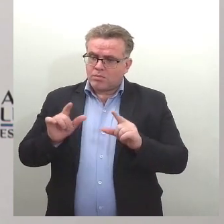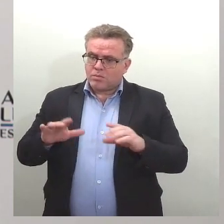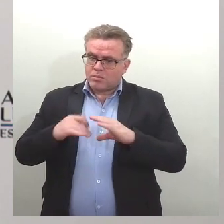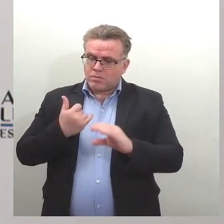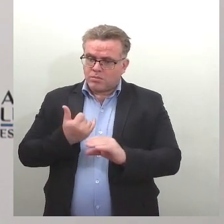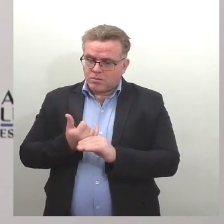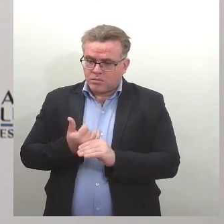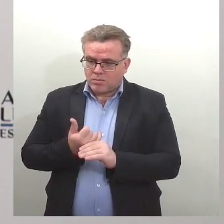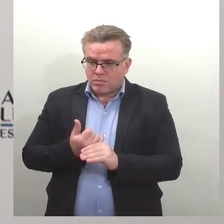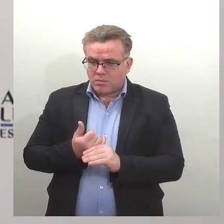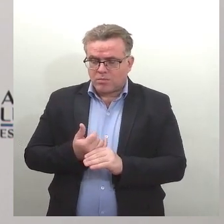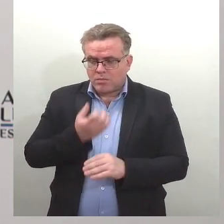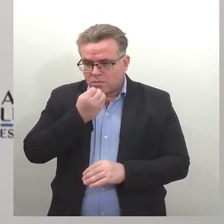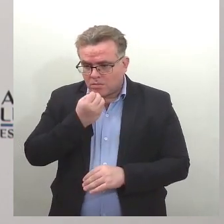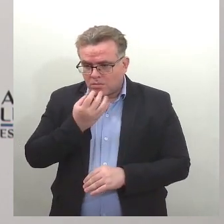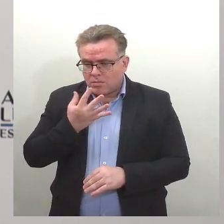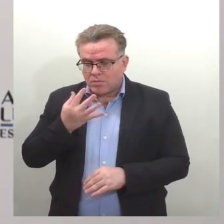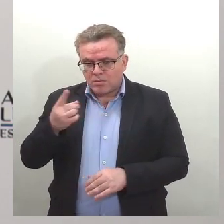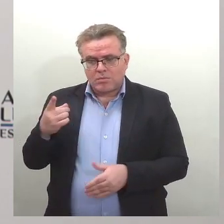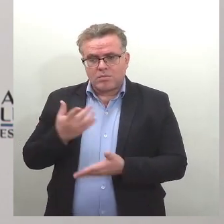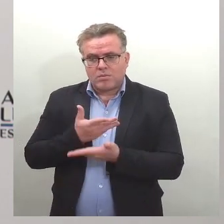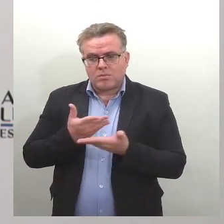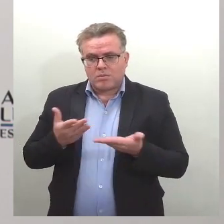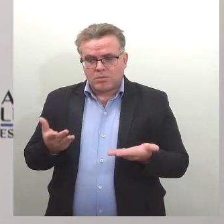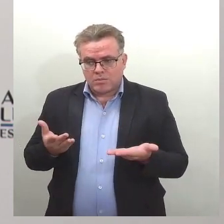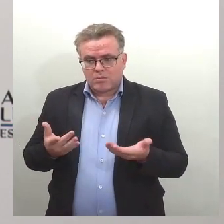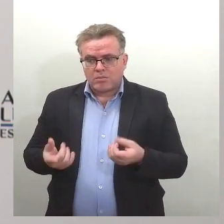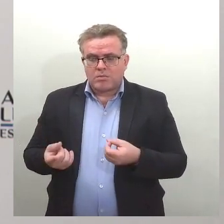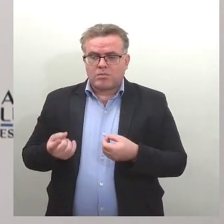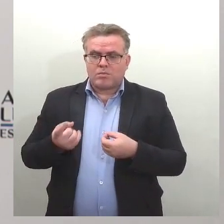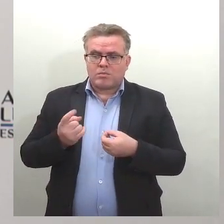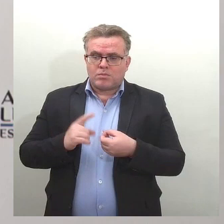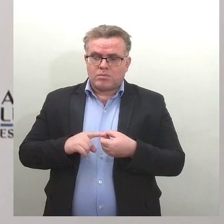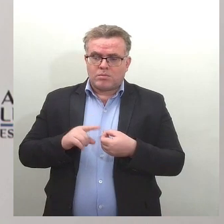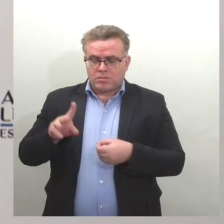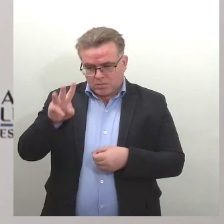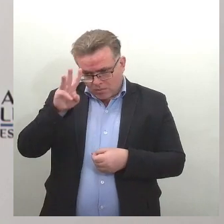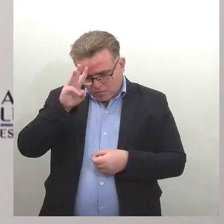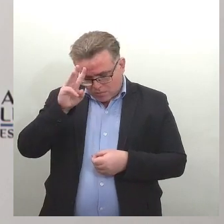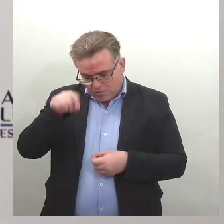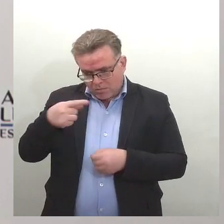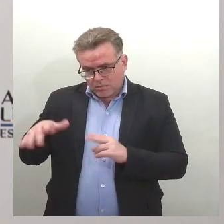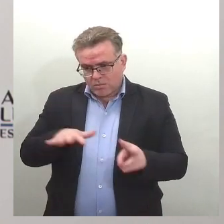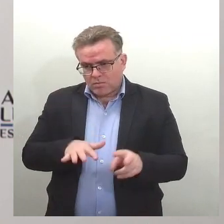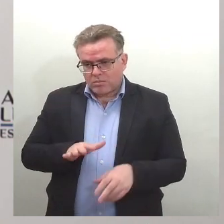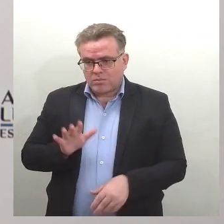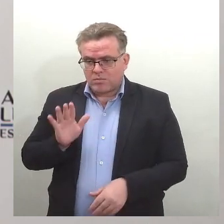para você, nós voltamos com o Direto do Plenário na terça-feira da semana que vem. Uma boa tarde, até lá.